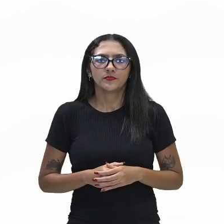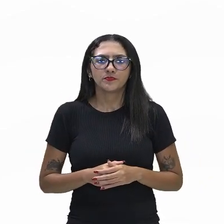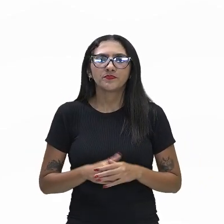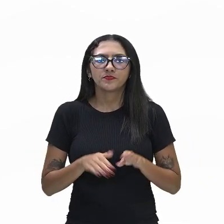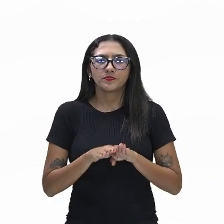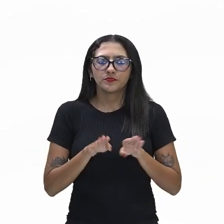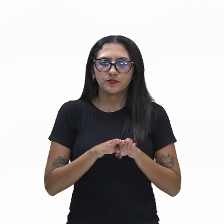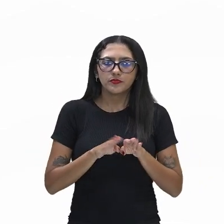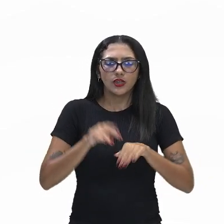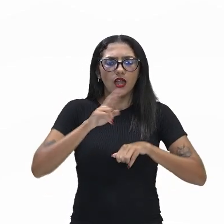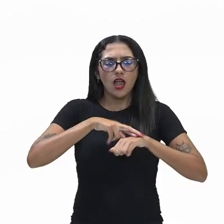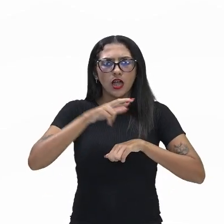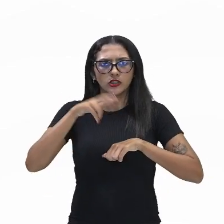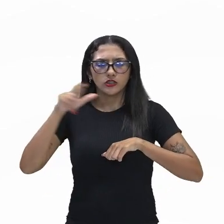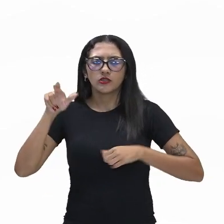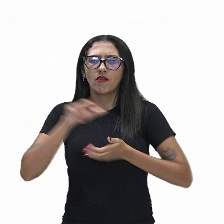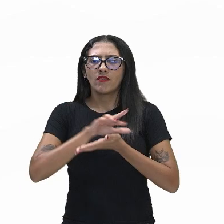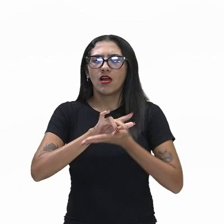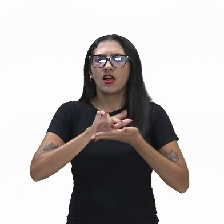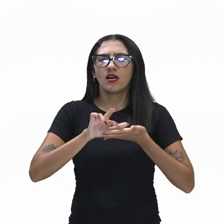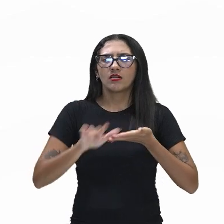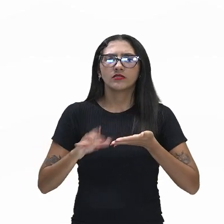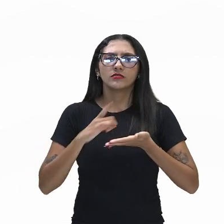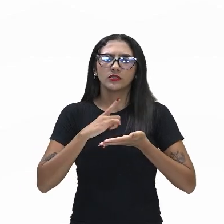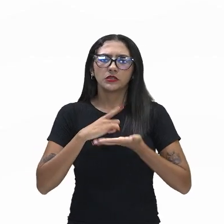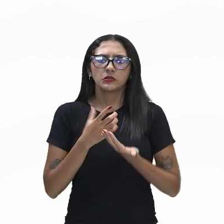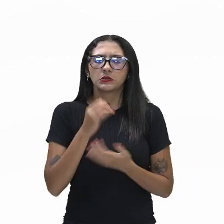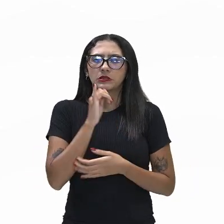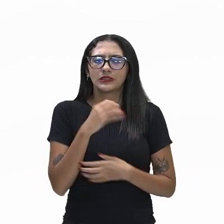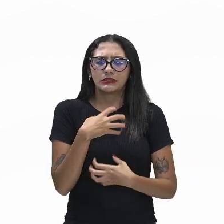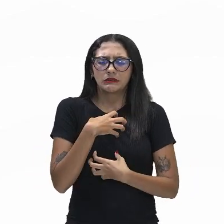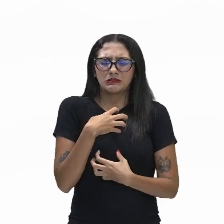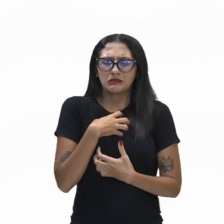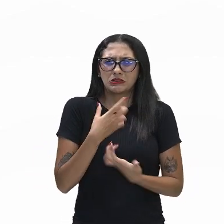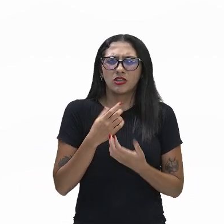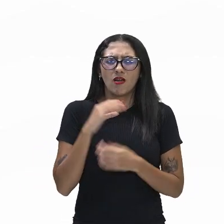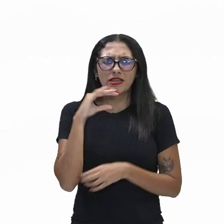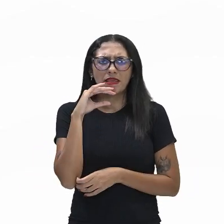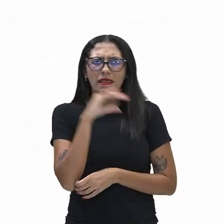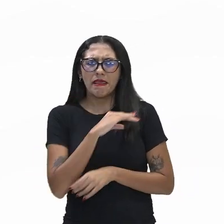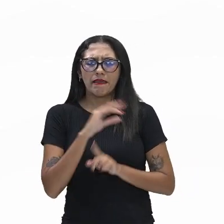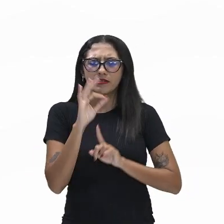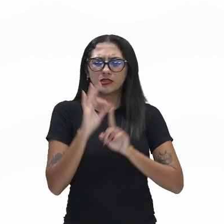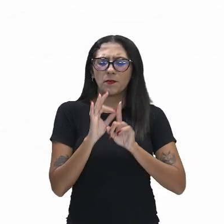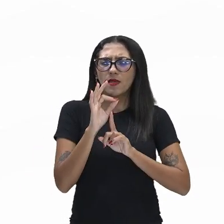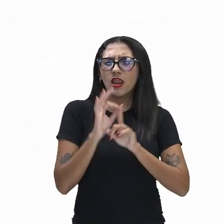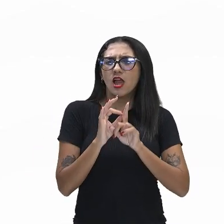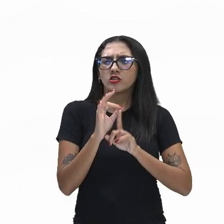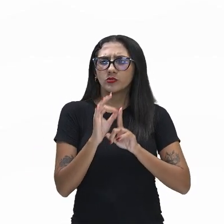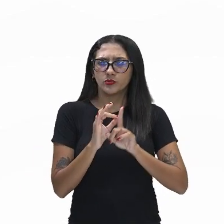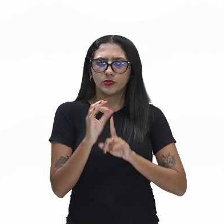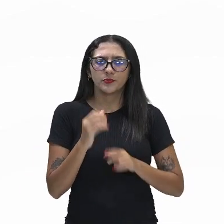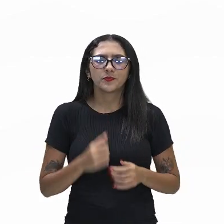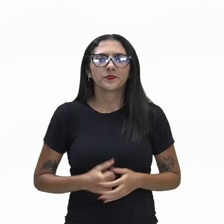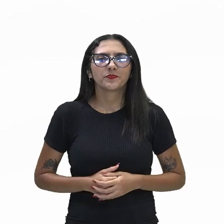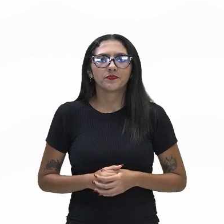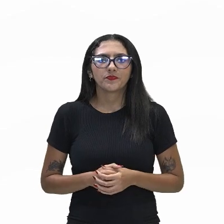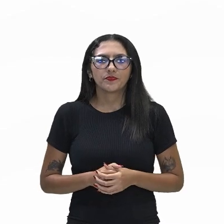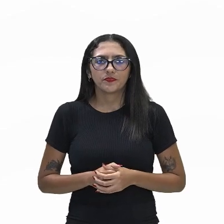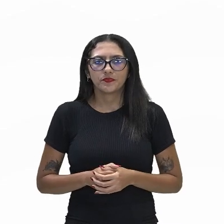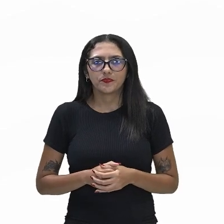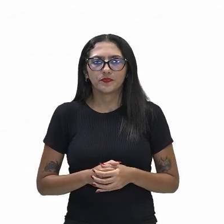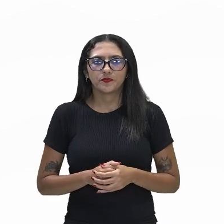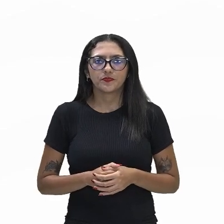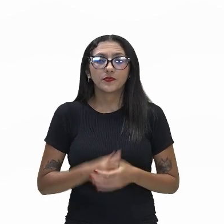energias eletromagnéticas ali que dão essa sensação de temperatura ideal, temperatura média do planeta. E como eu citei,